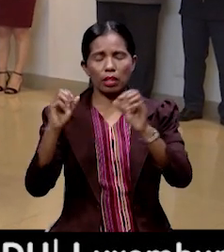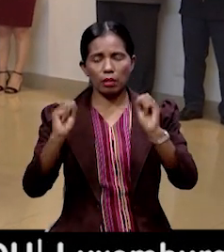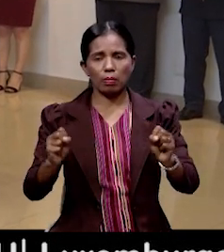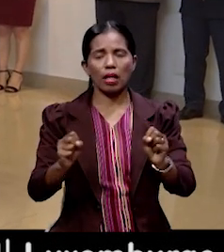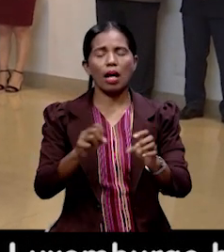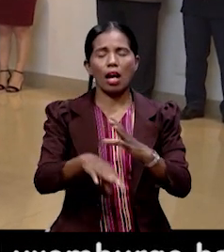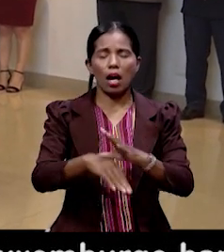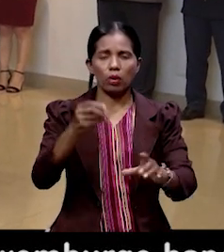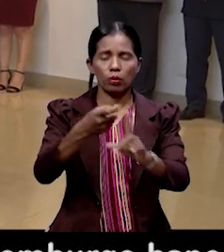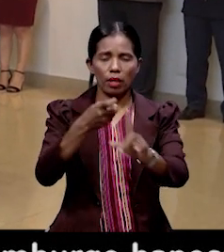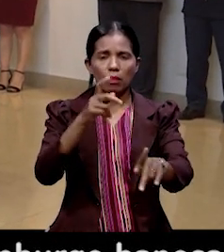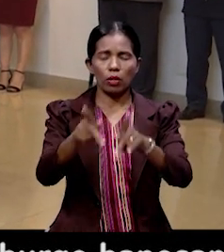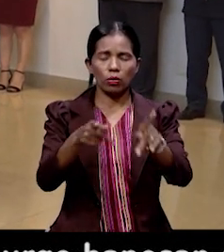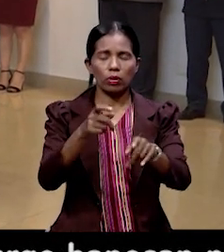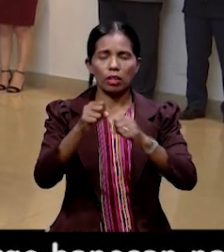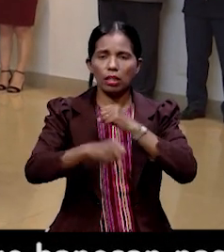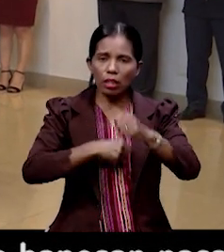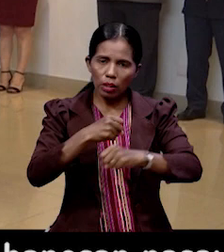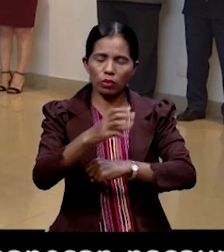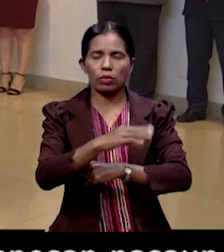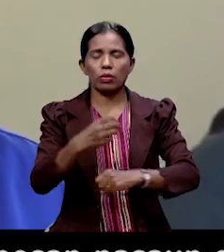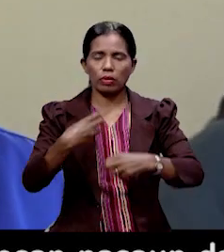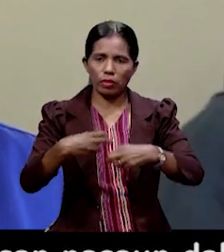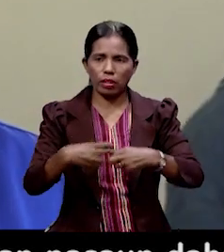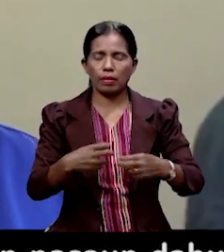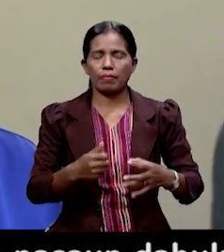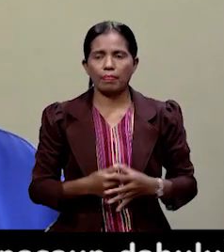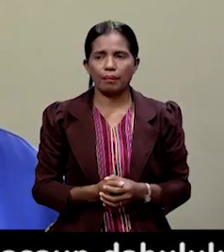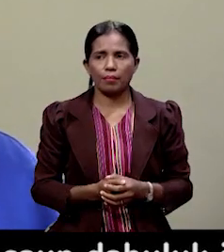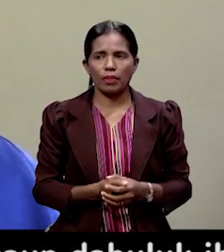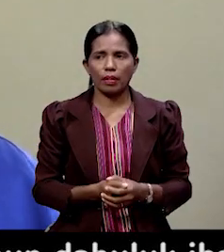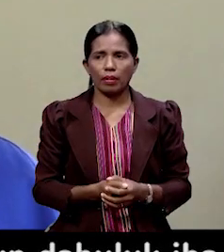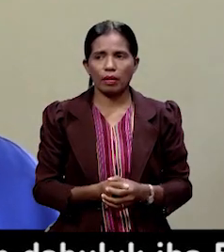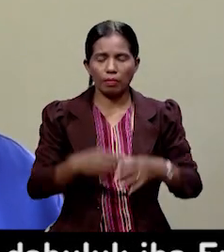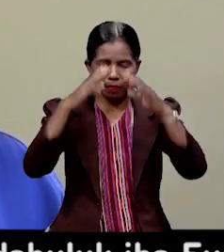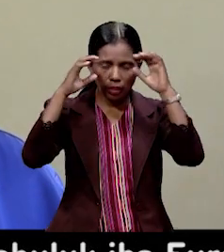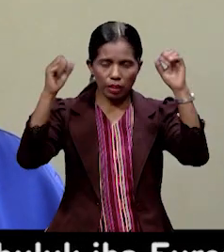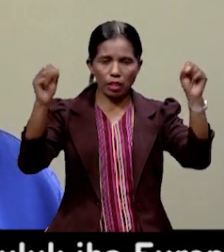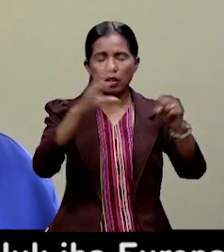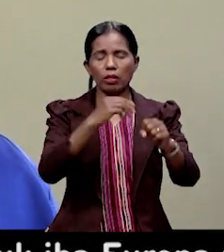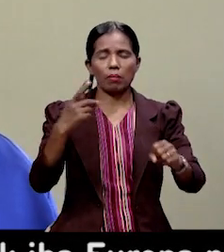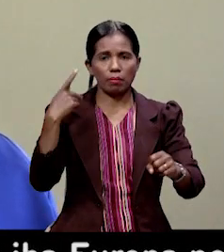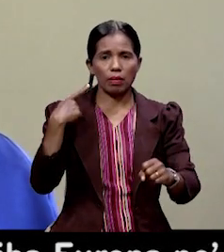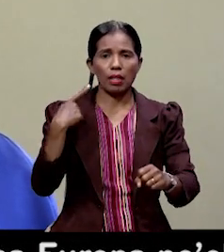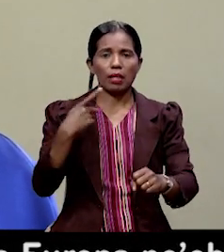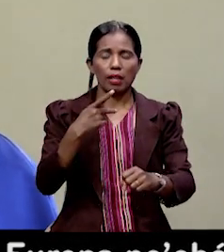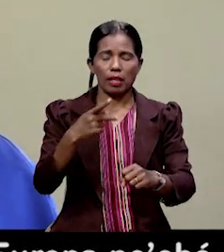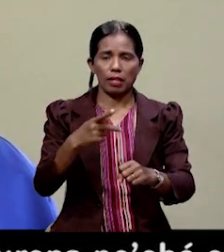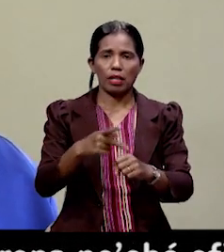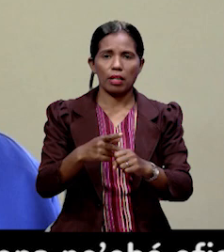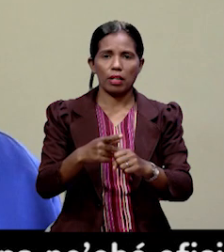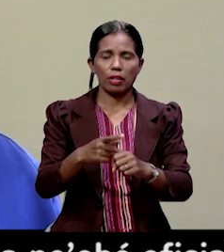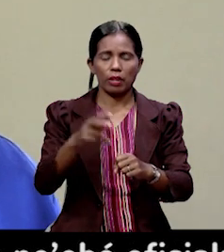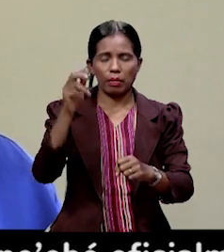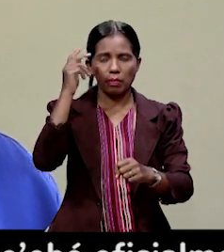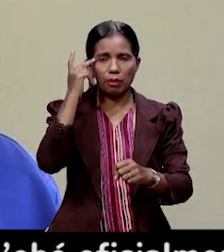husi susar noteros. Forme primeiro tem que ir presidente da visão matenek internacional